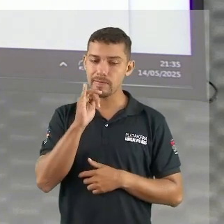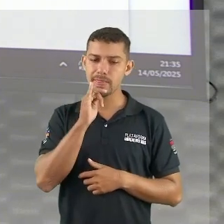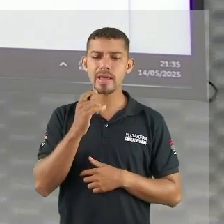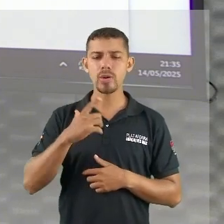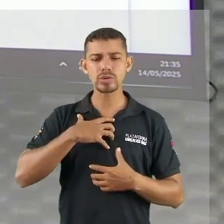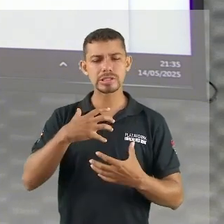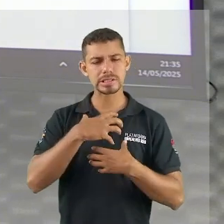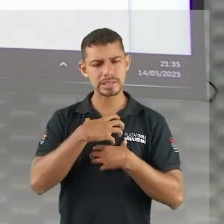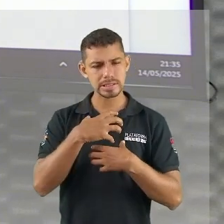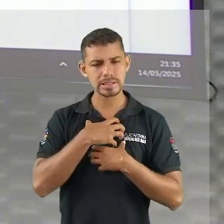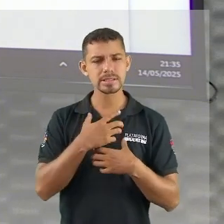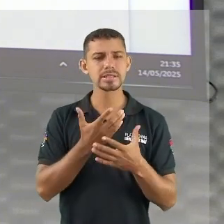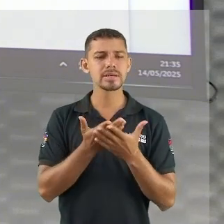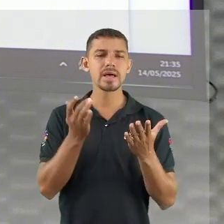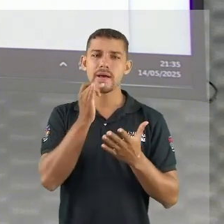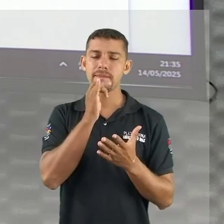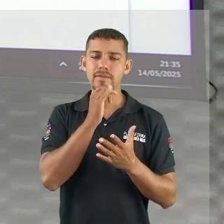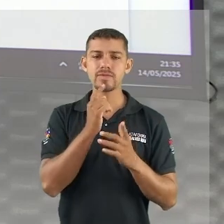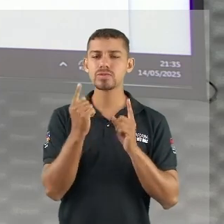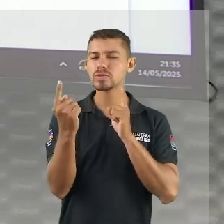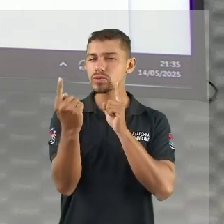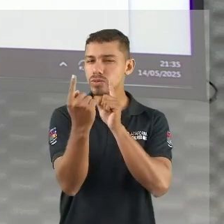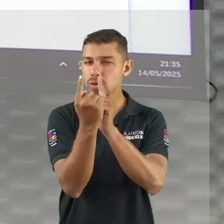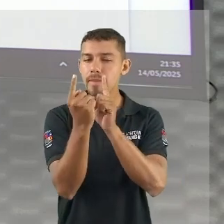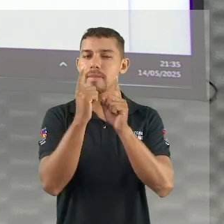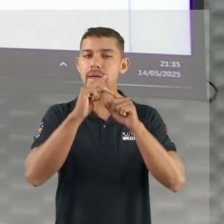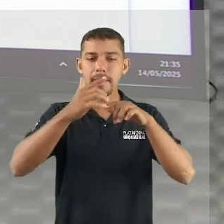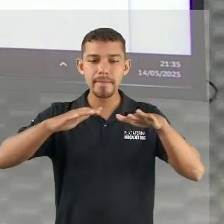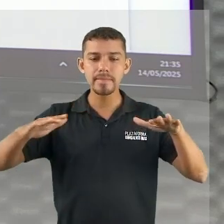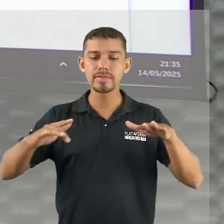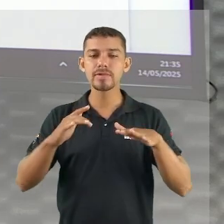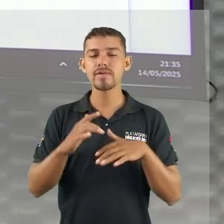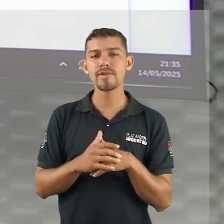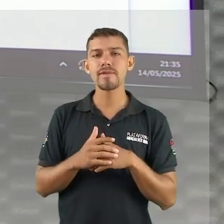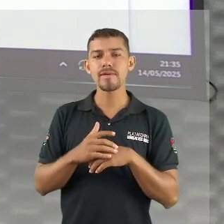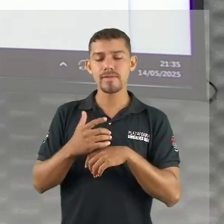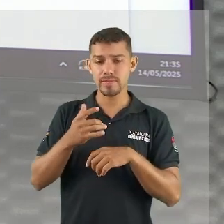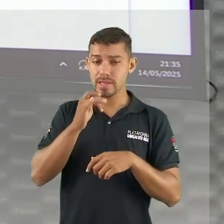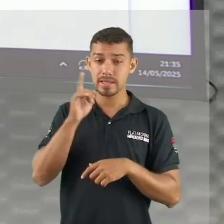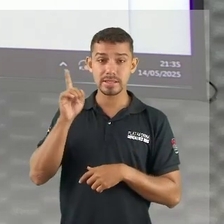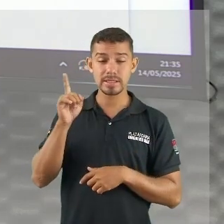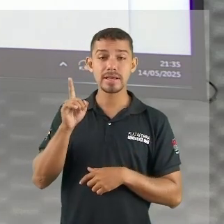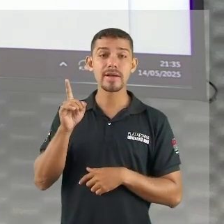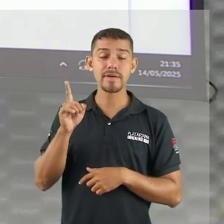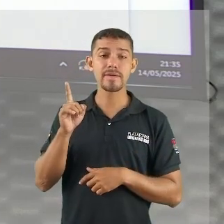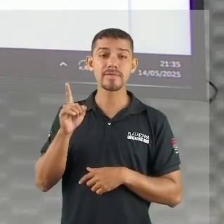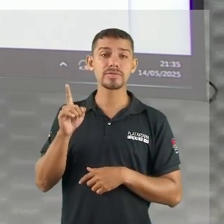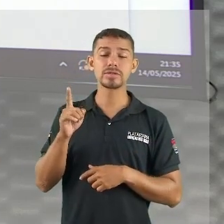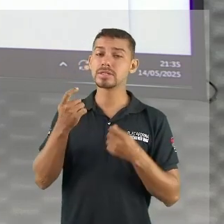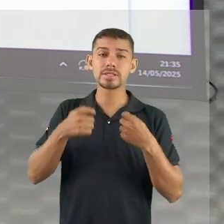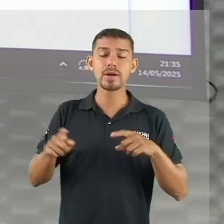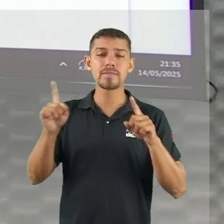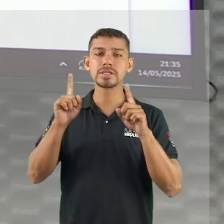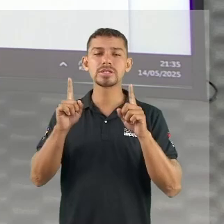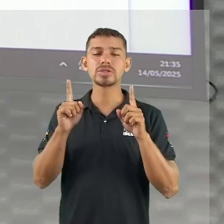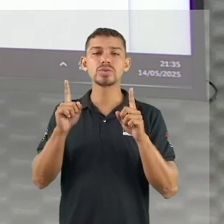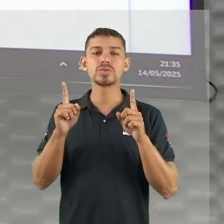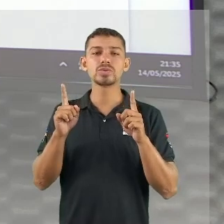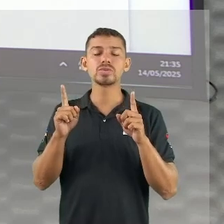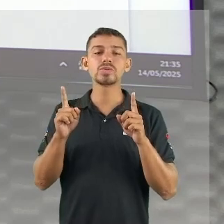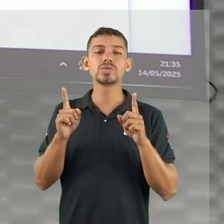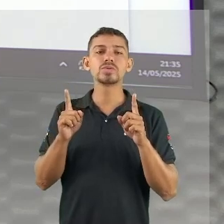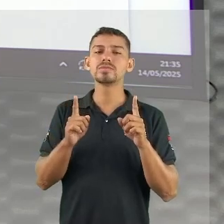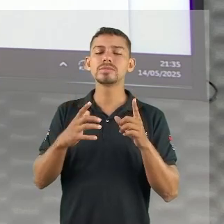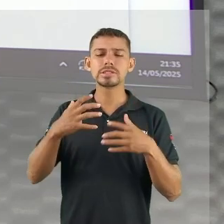consegue sentir, por exemplo, quando eu aproximo a minha mão de um ferro quente, um ferro de passar. Então, não é preciso eu tocar, mas